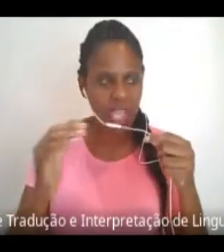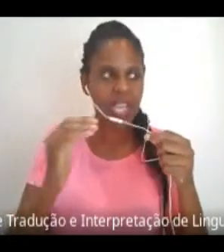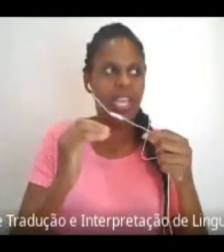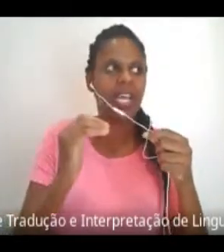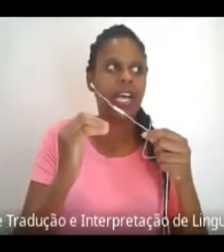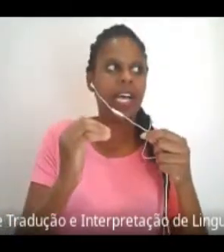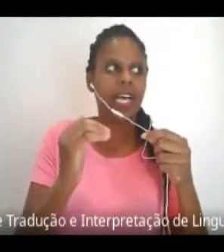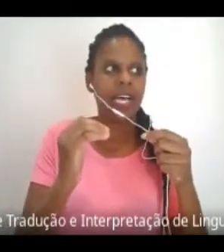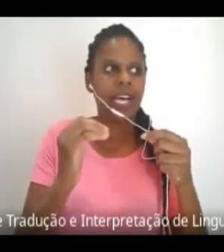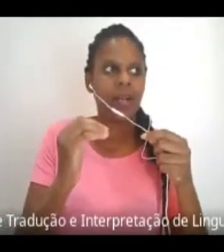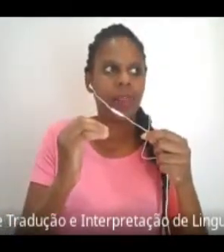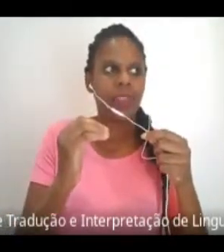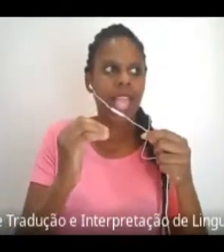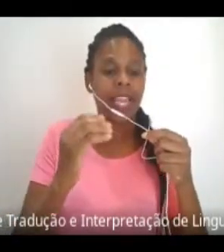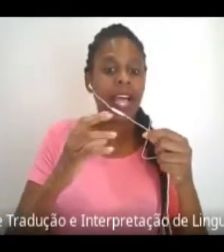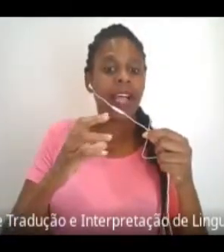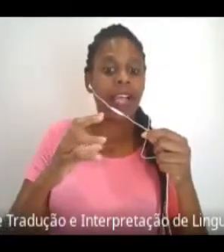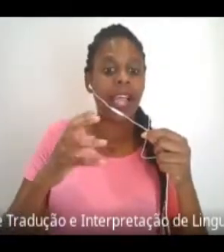ou dependendo do grau,